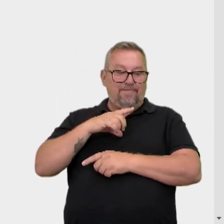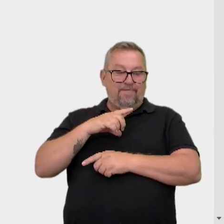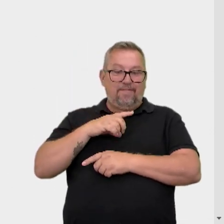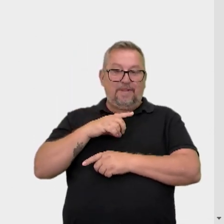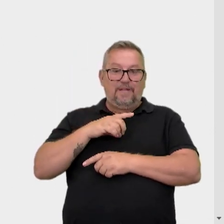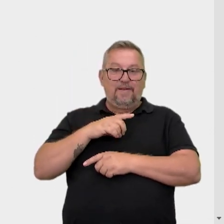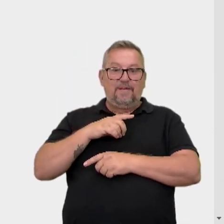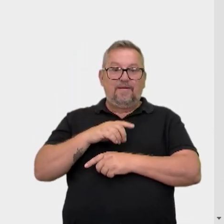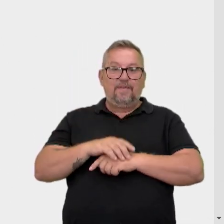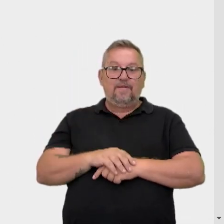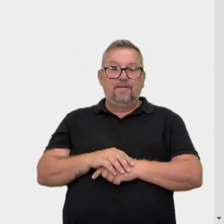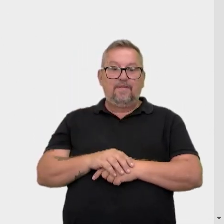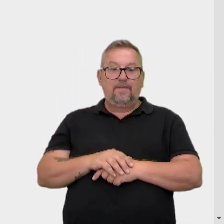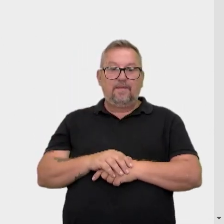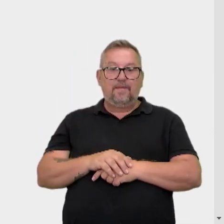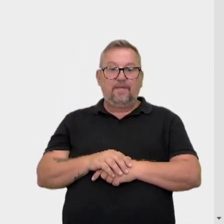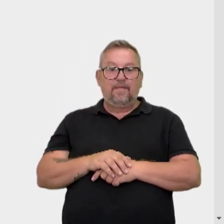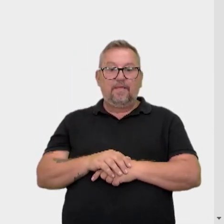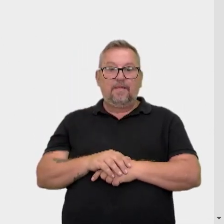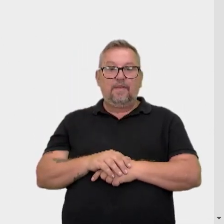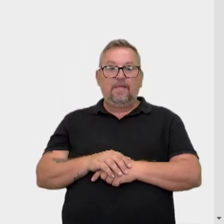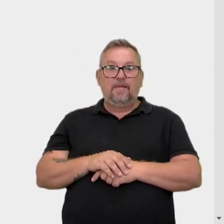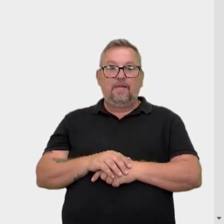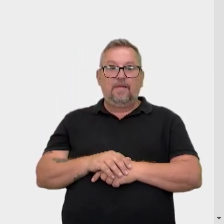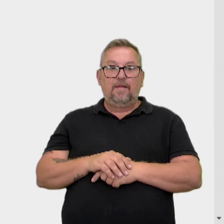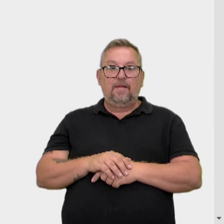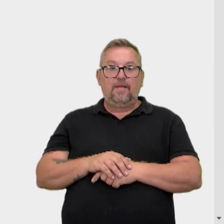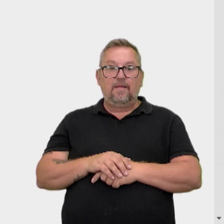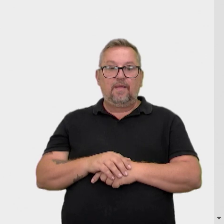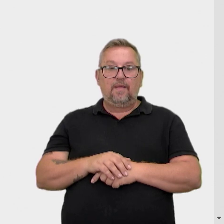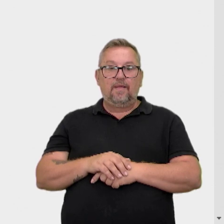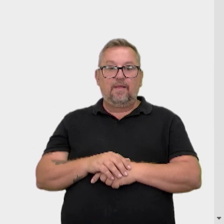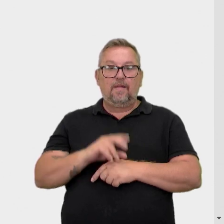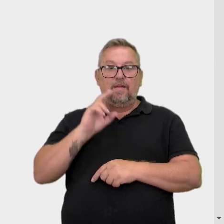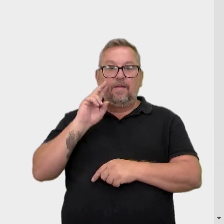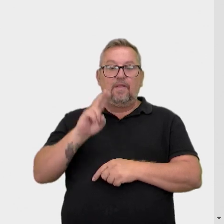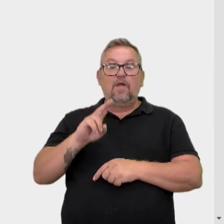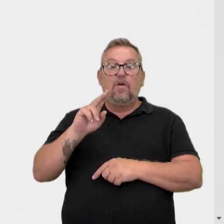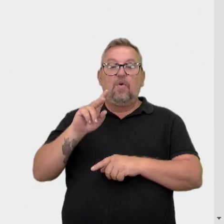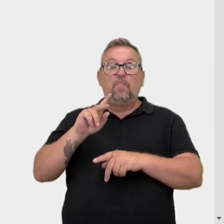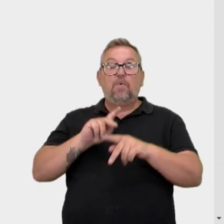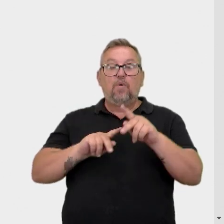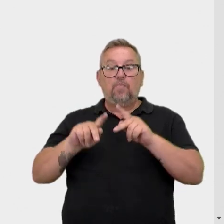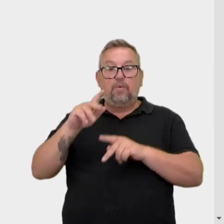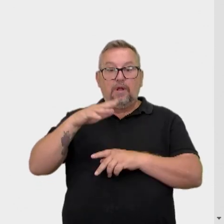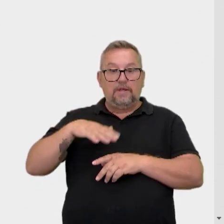né, aqui, ó, apareceu, tá aí, ó. Então tá lá, ó, tá vendo? Tá a população, né,